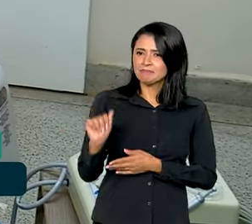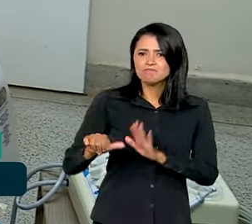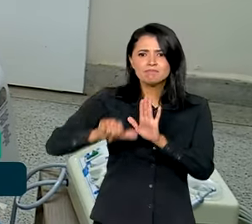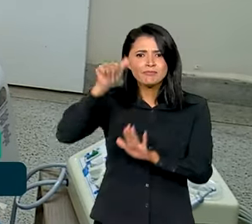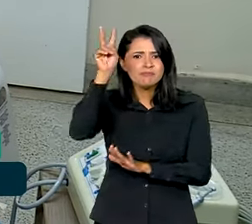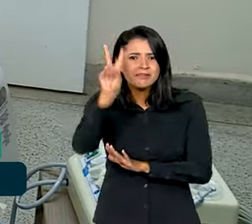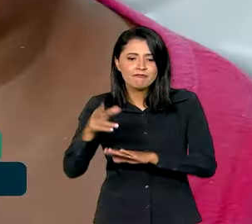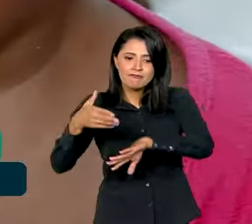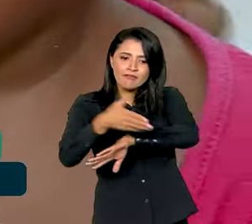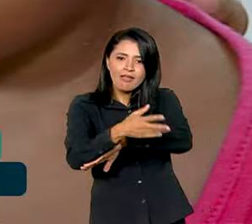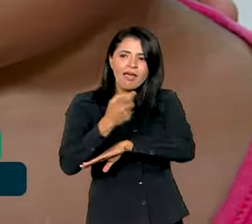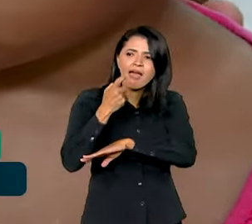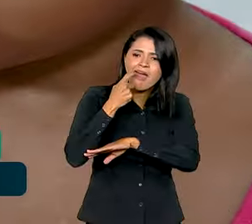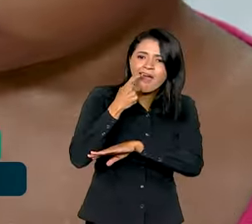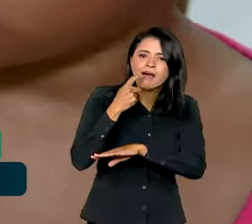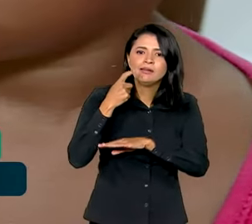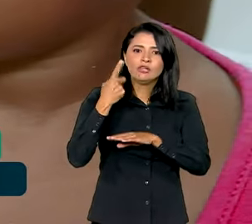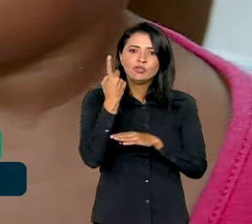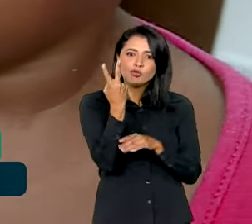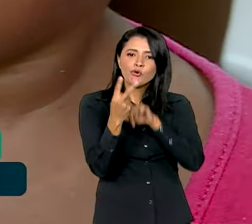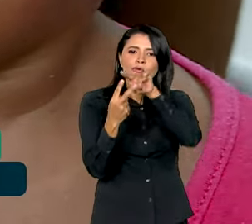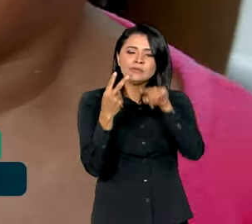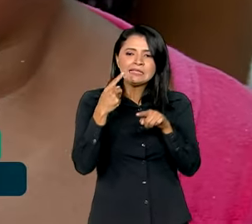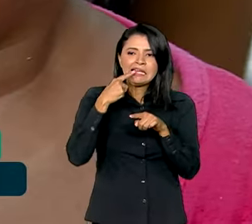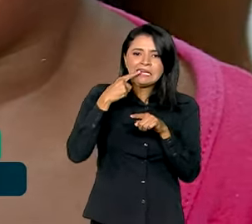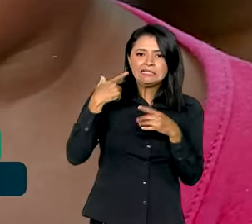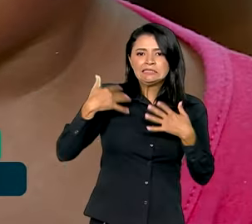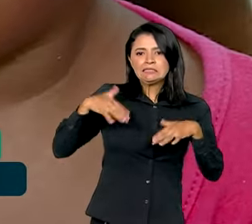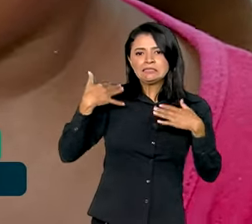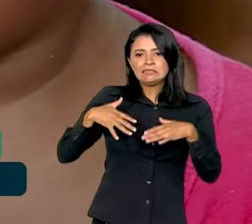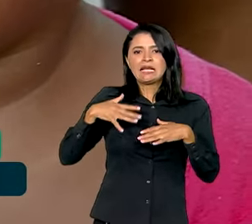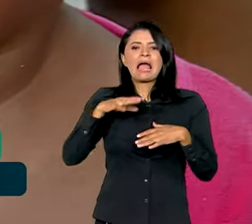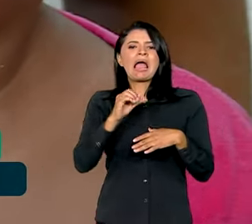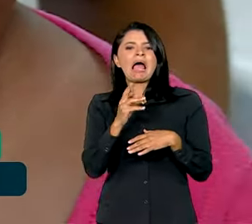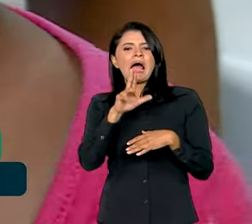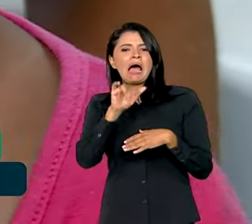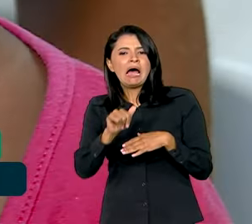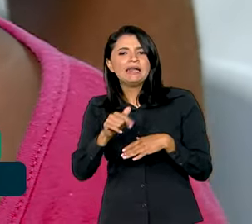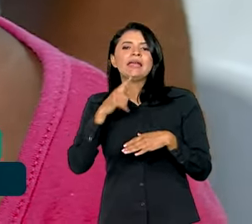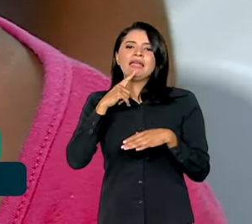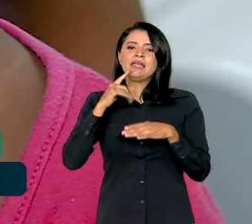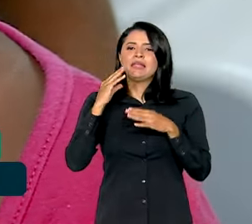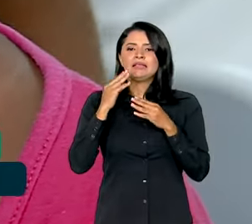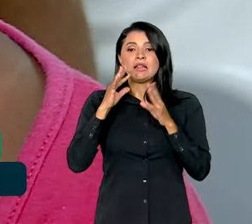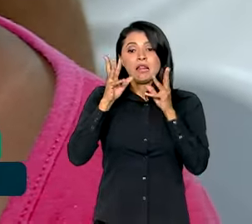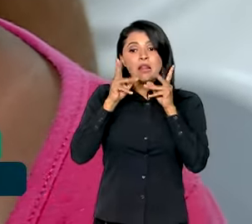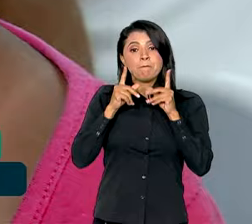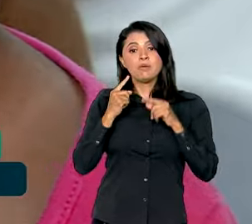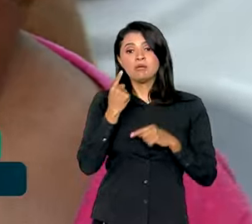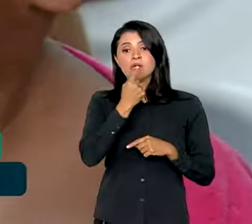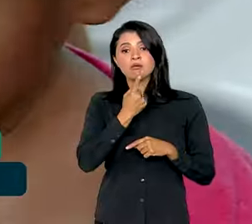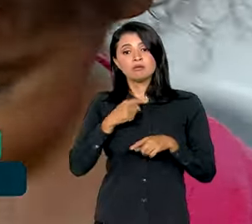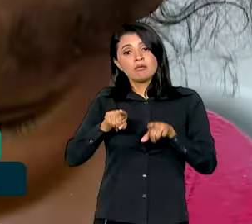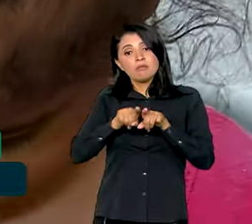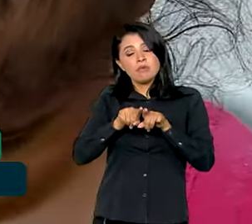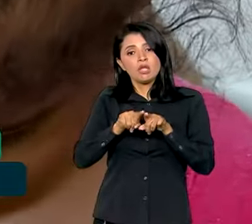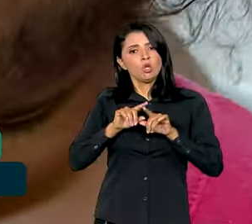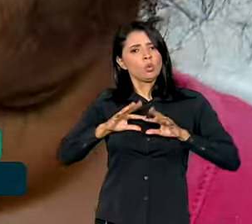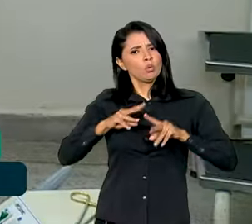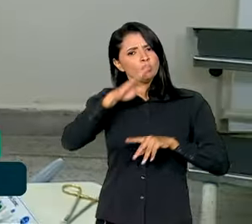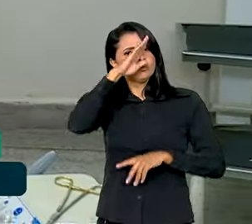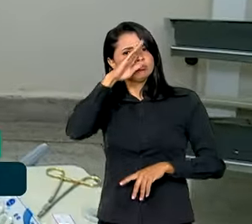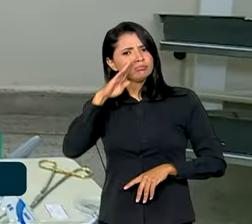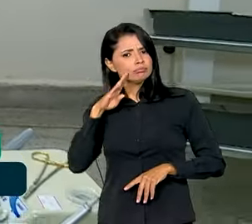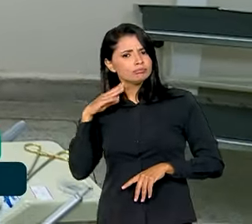no dentista. Restaurou 2 dentinhos que estavam com cárie e fez limpeza bucal. Todo o atendimento foi